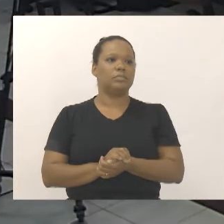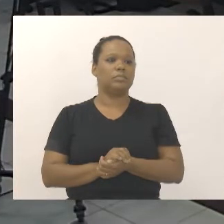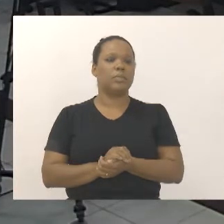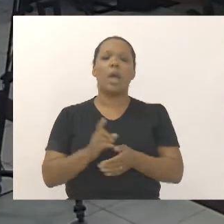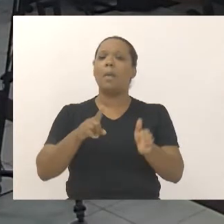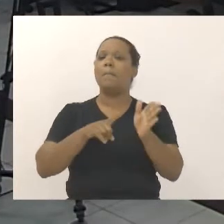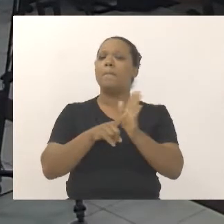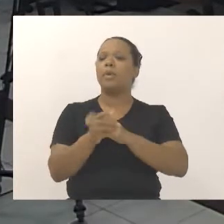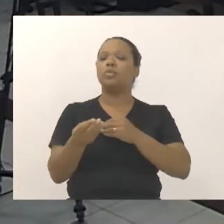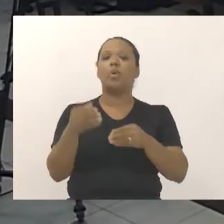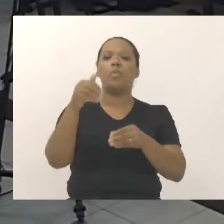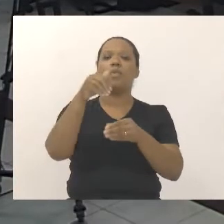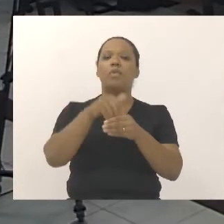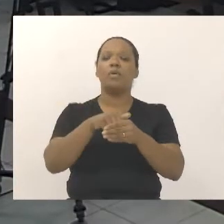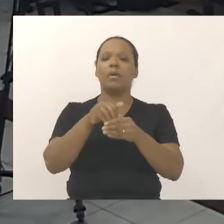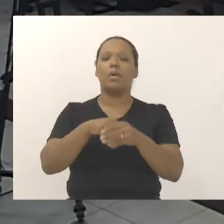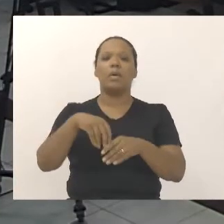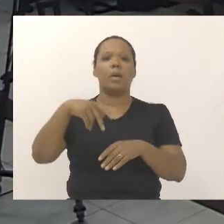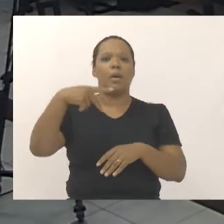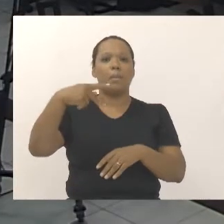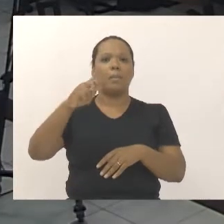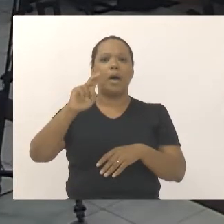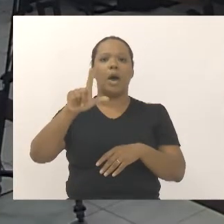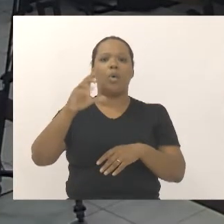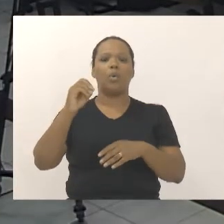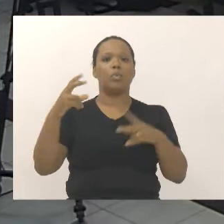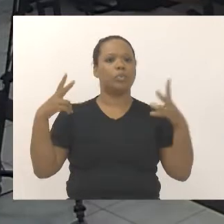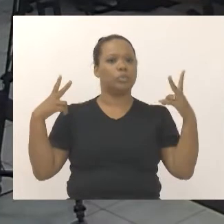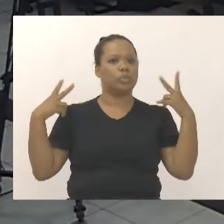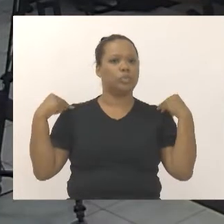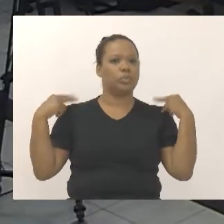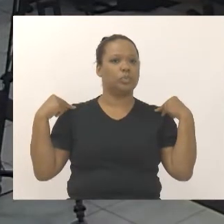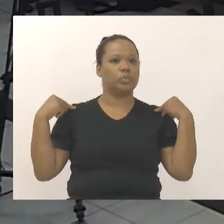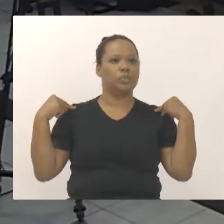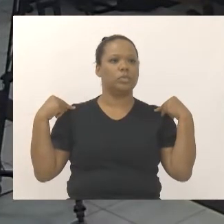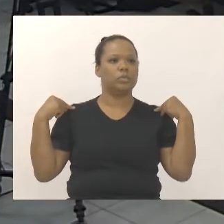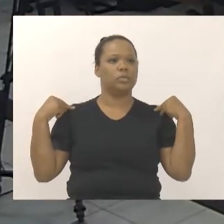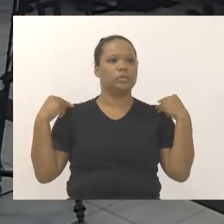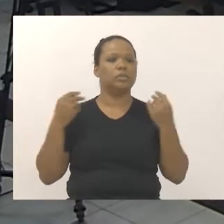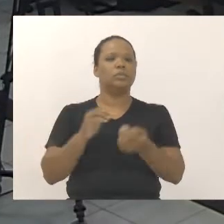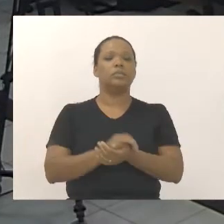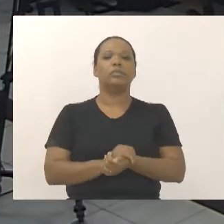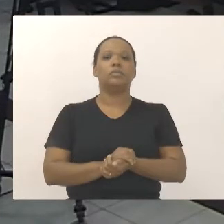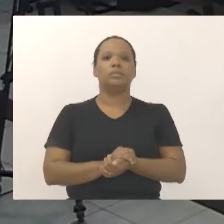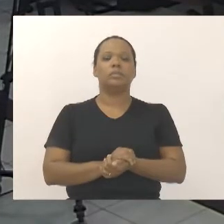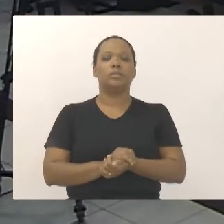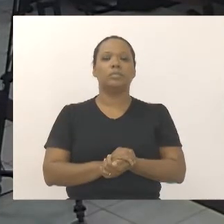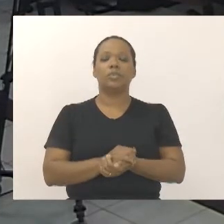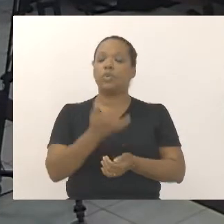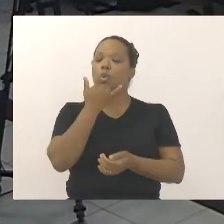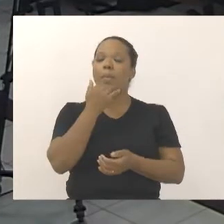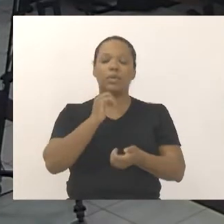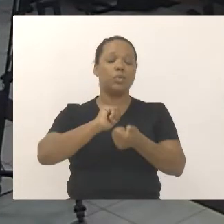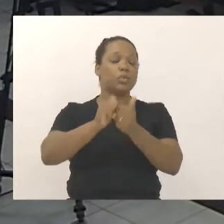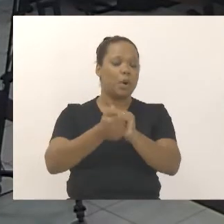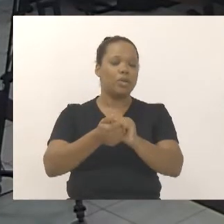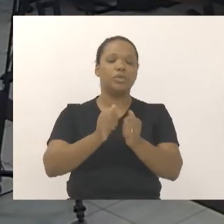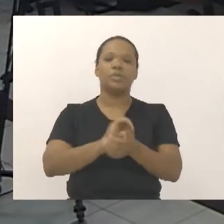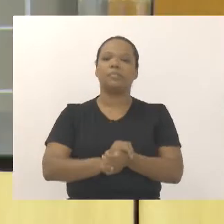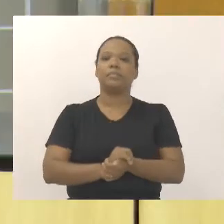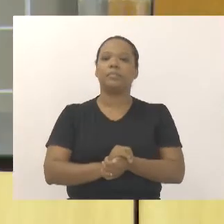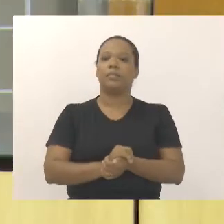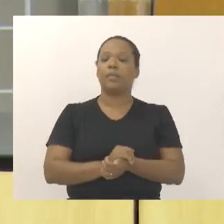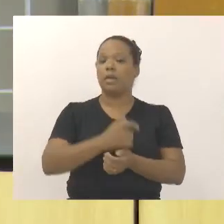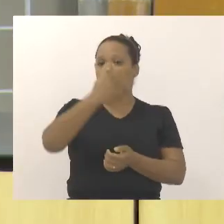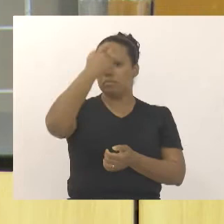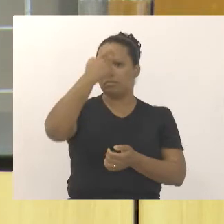Como vota o vereador Paulinho do Esporte? Como eu falei aqui, eu gostaria muito de ouvir a